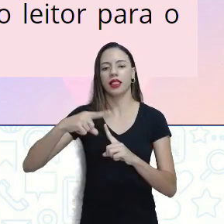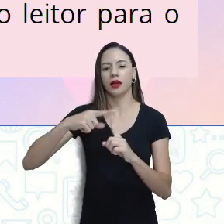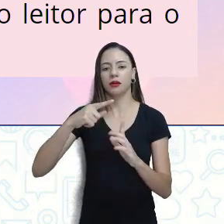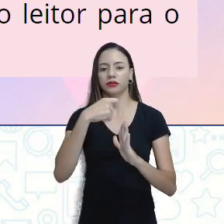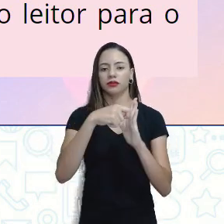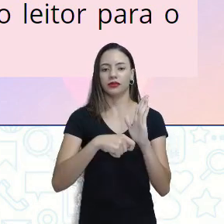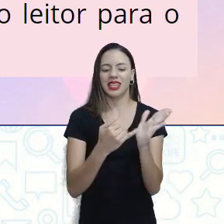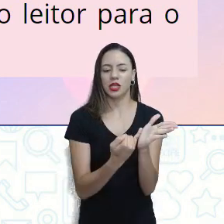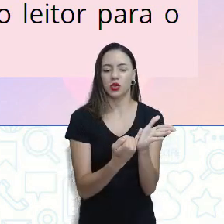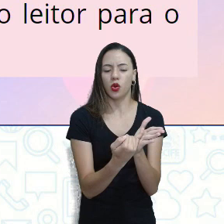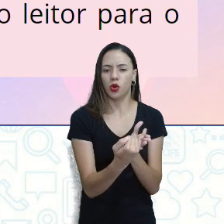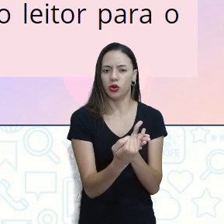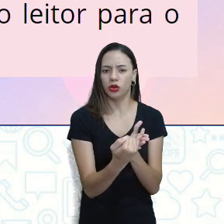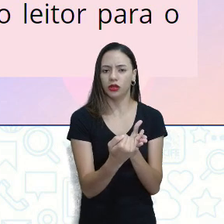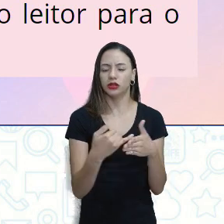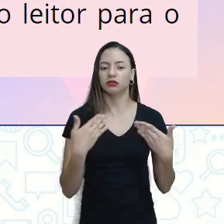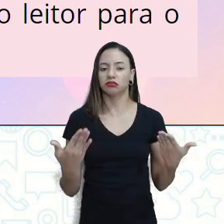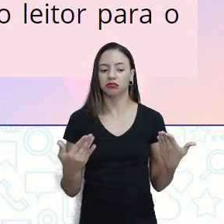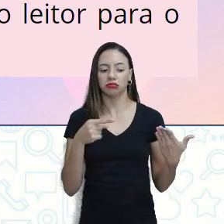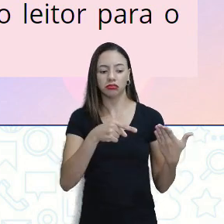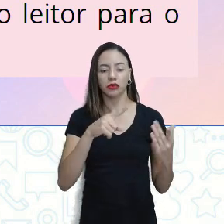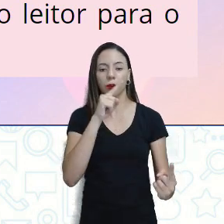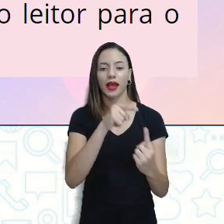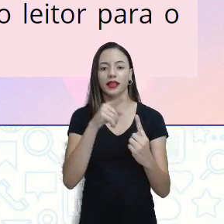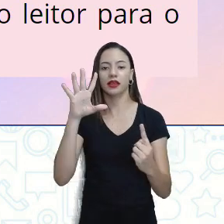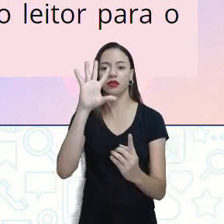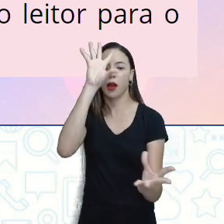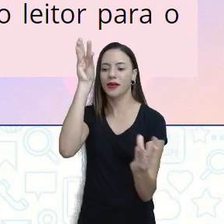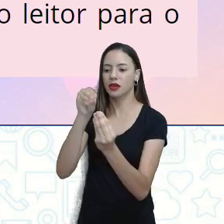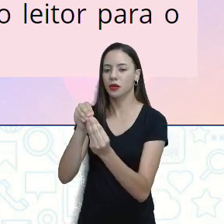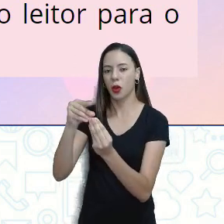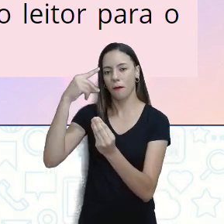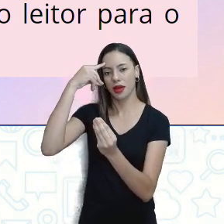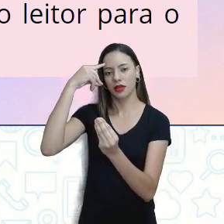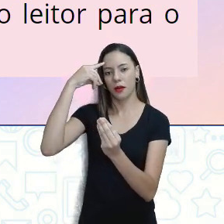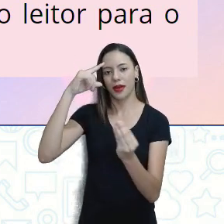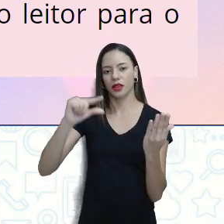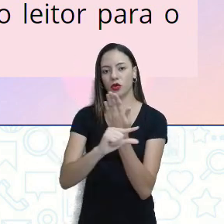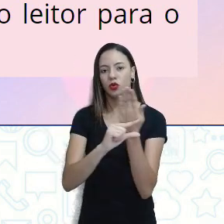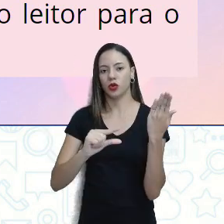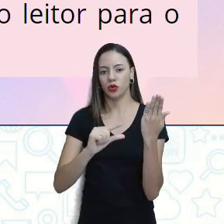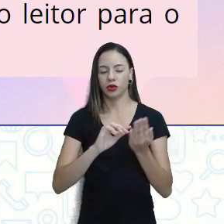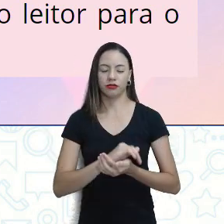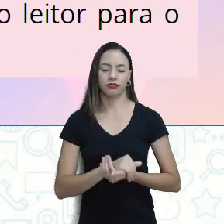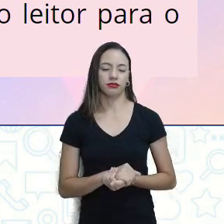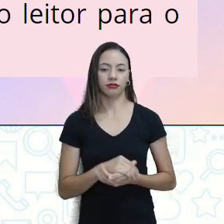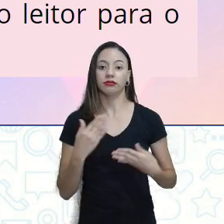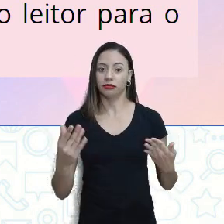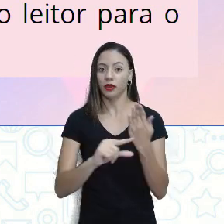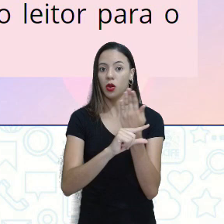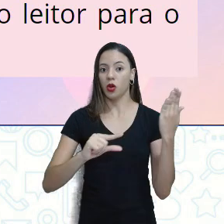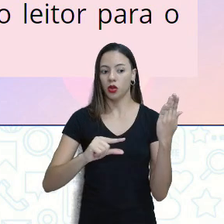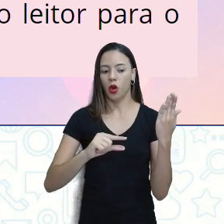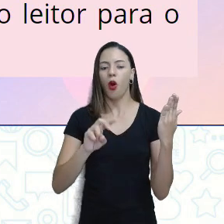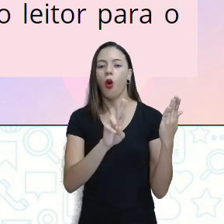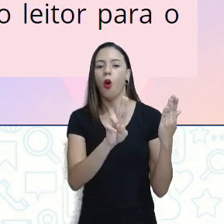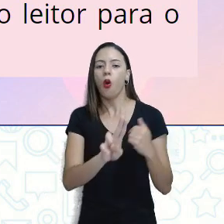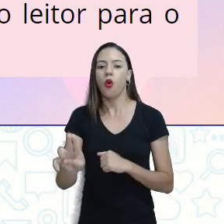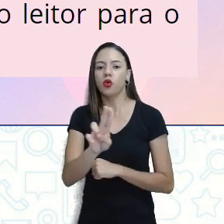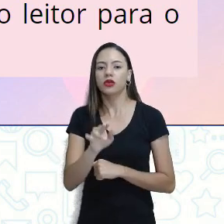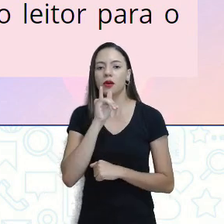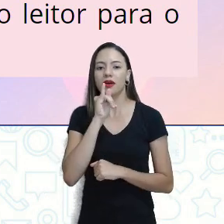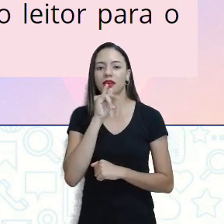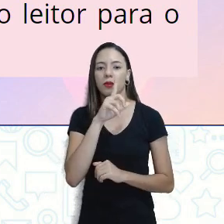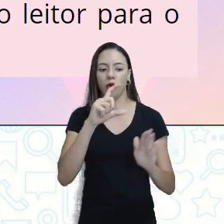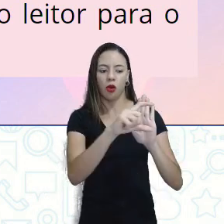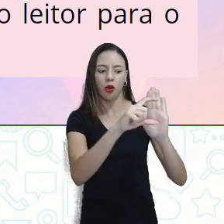um pretexto que serve para resumir o pensamento de um autor. Ou seja, o autor utiliza uma passagem de um